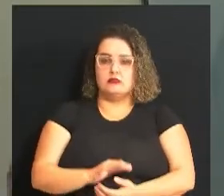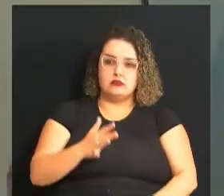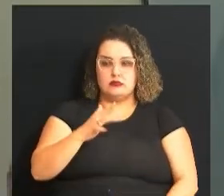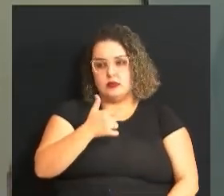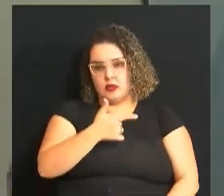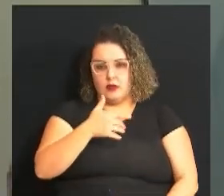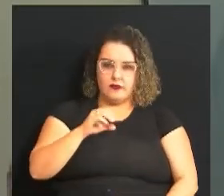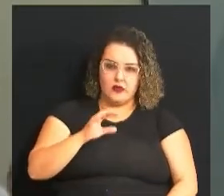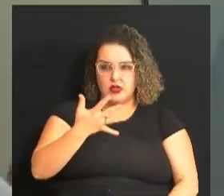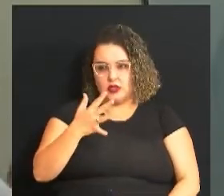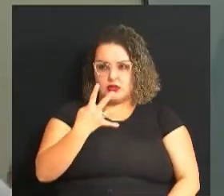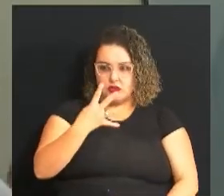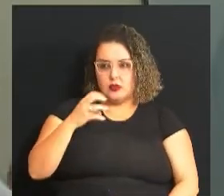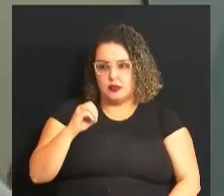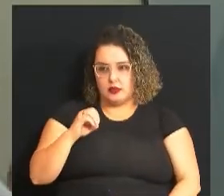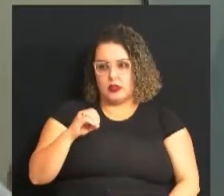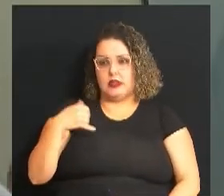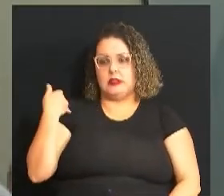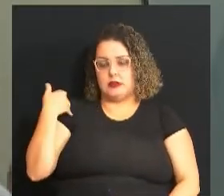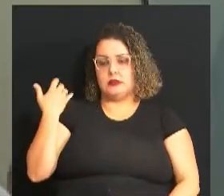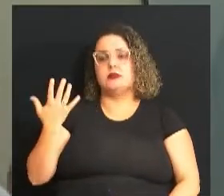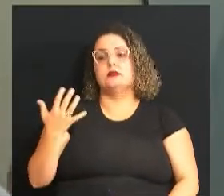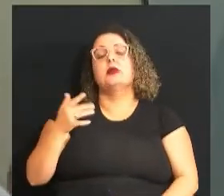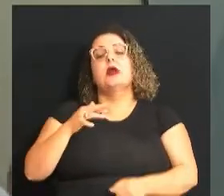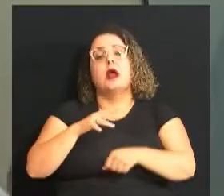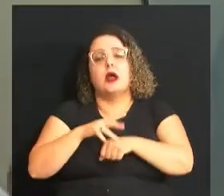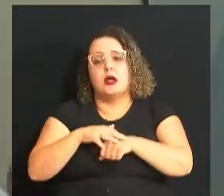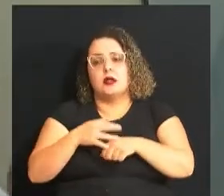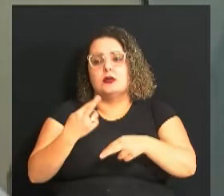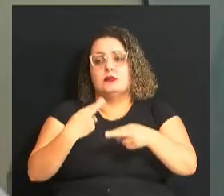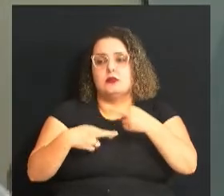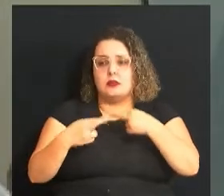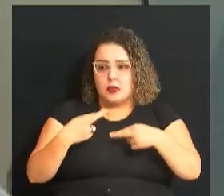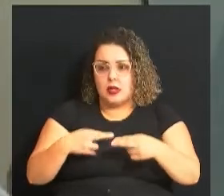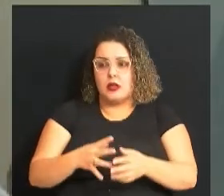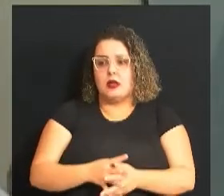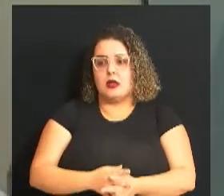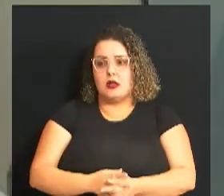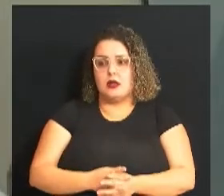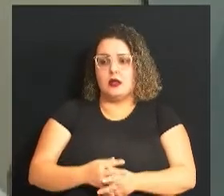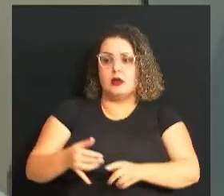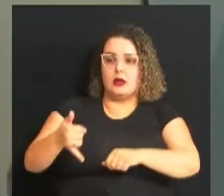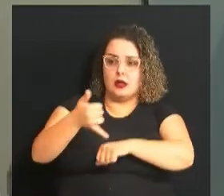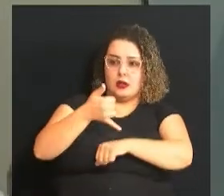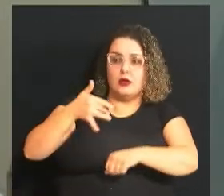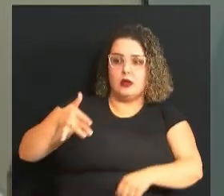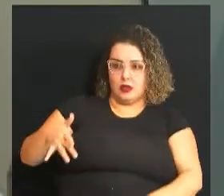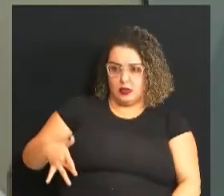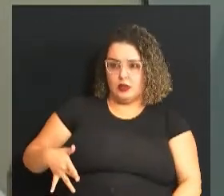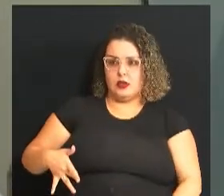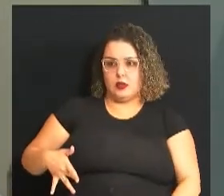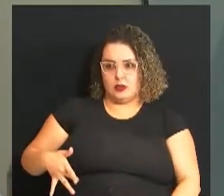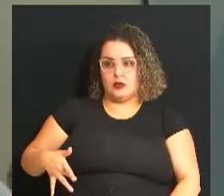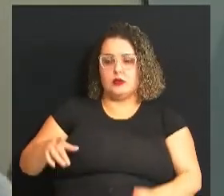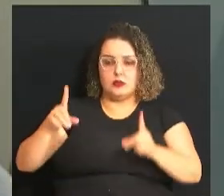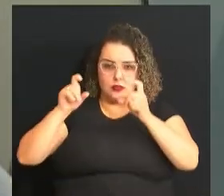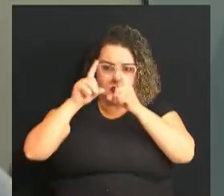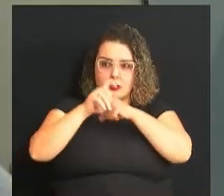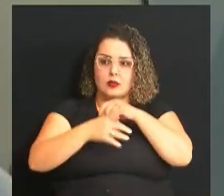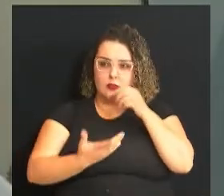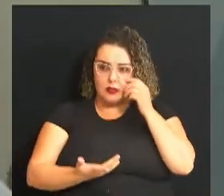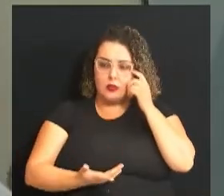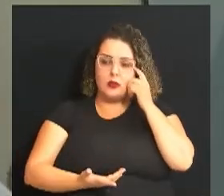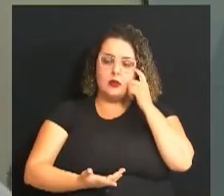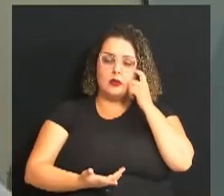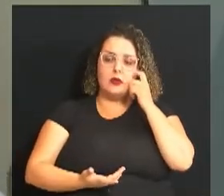40 anos. As doenças mais relacionadas à gordura no fígado, com complicações, né? Que deu tempo de